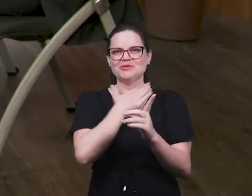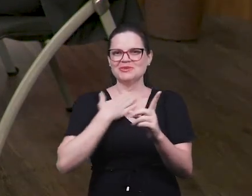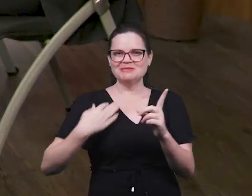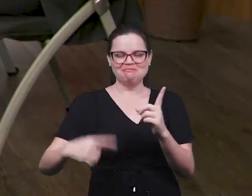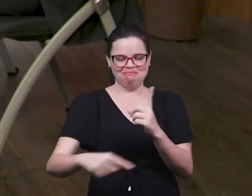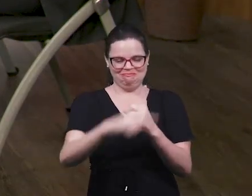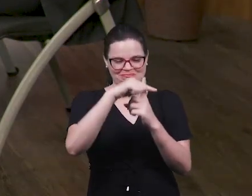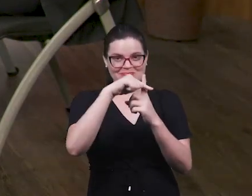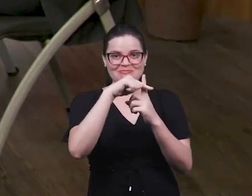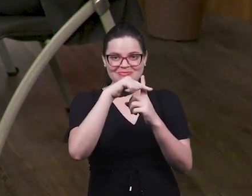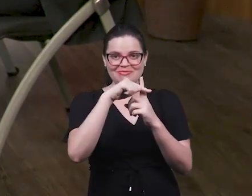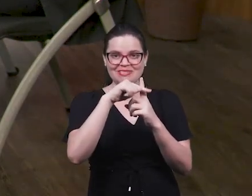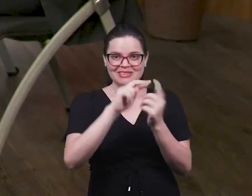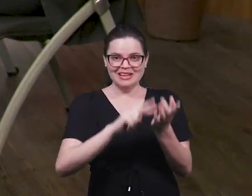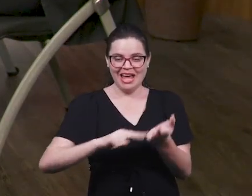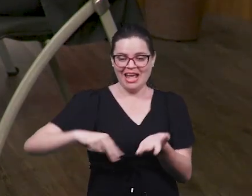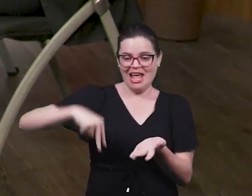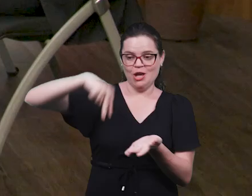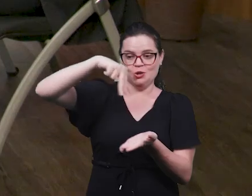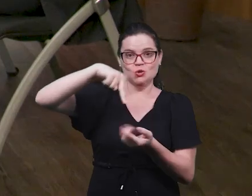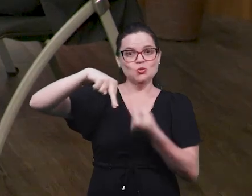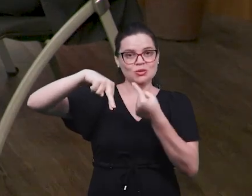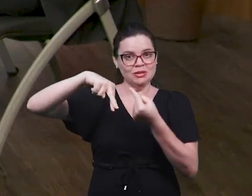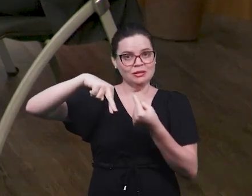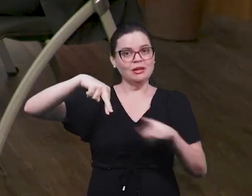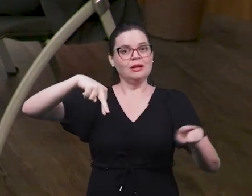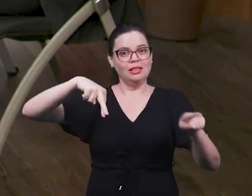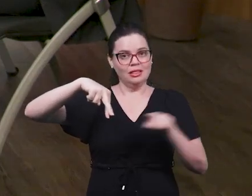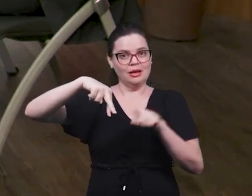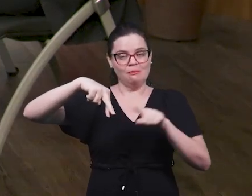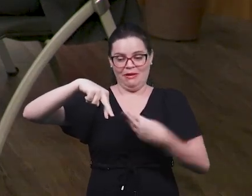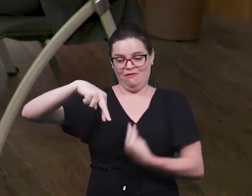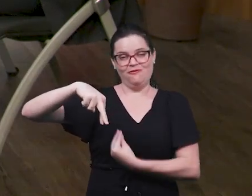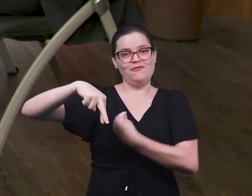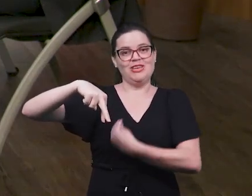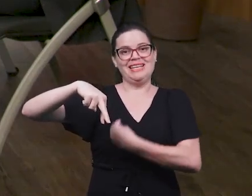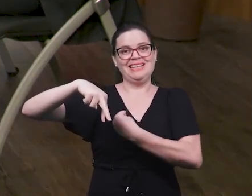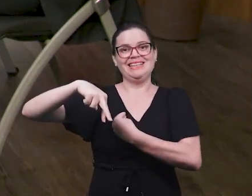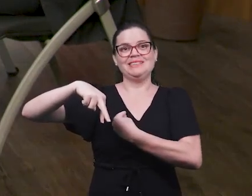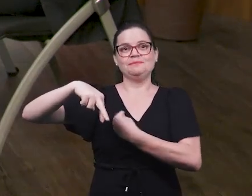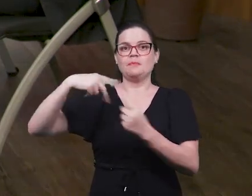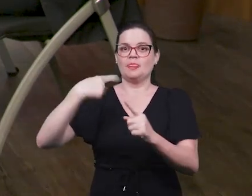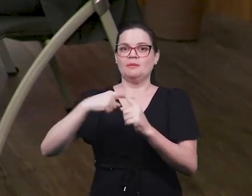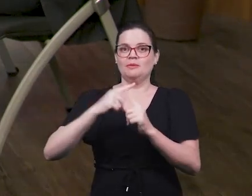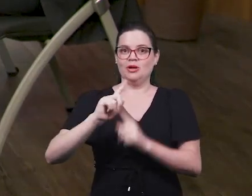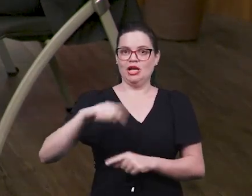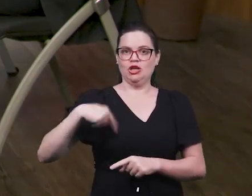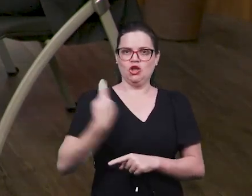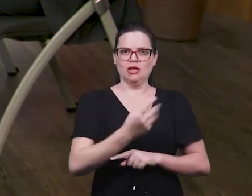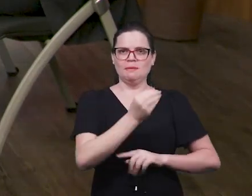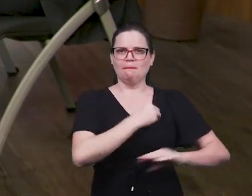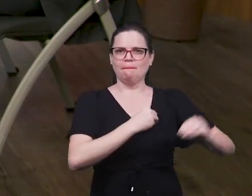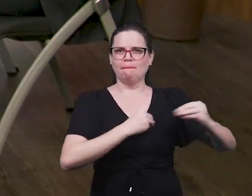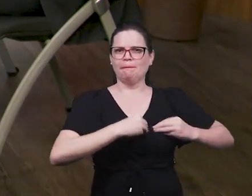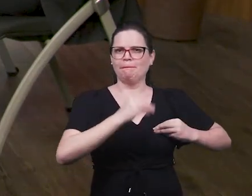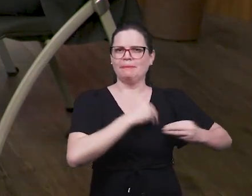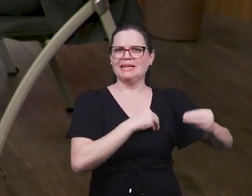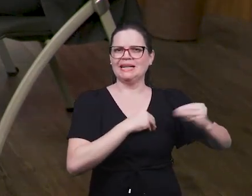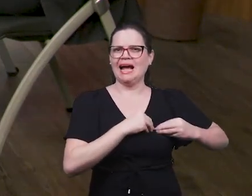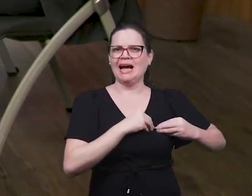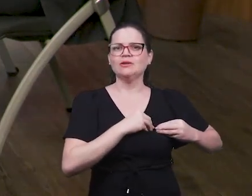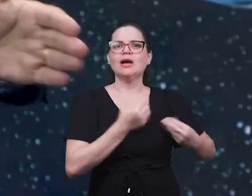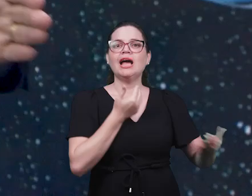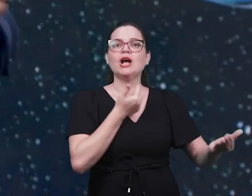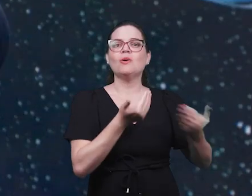Amém. delitos e pecados. E ele nos ressuscitou na sua morte. Ali nós fomos ressuscitados.